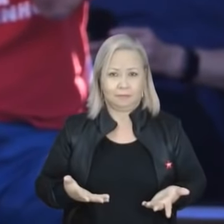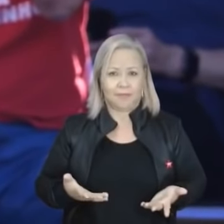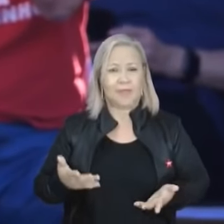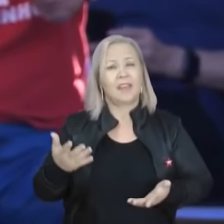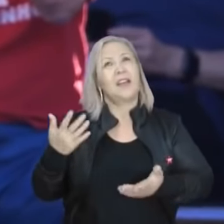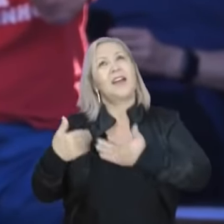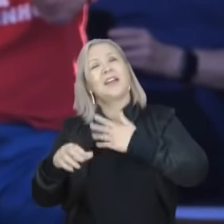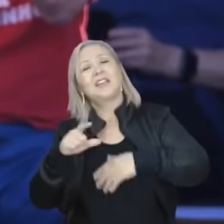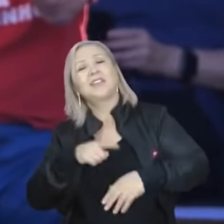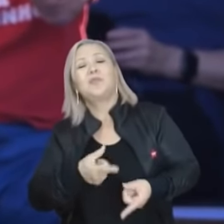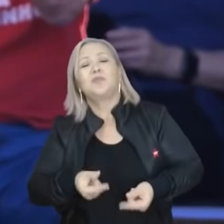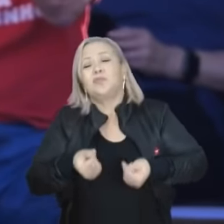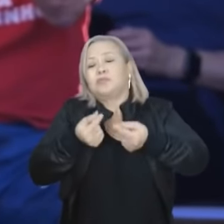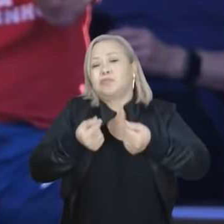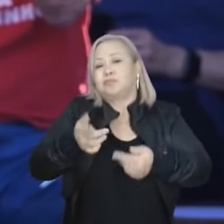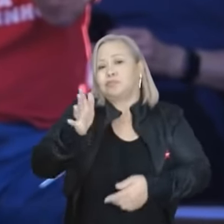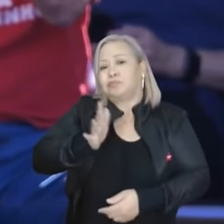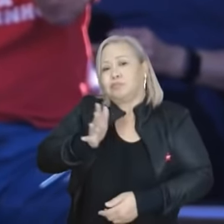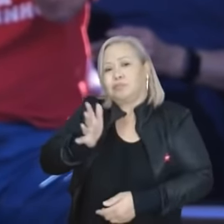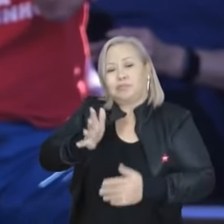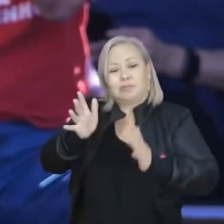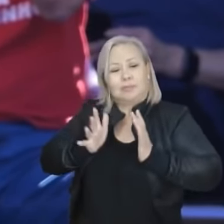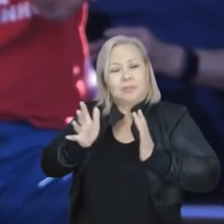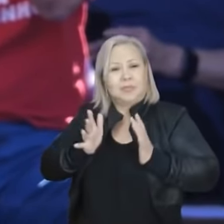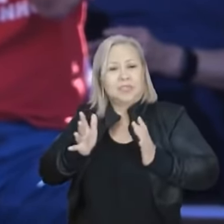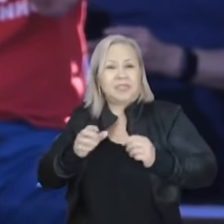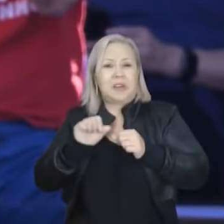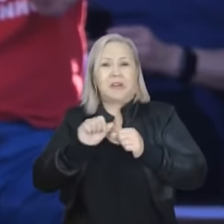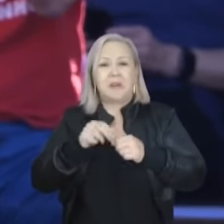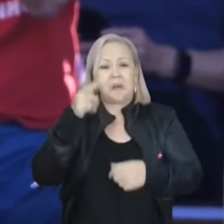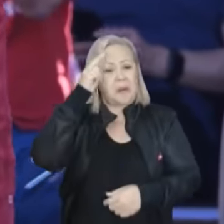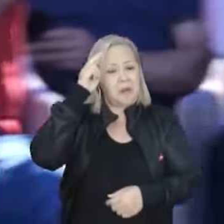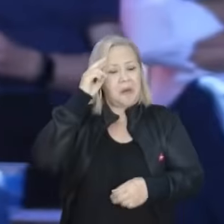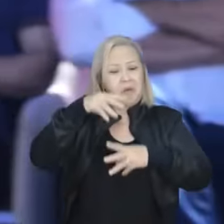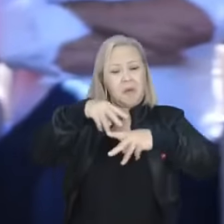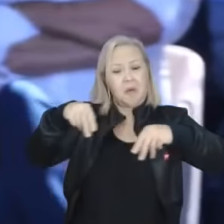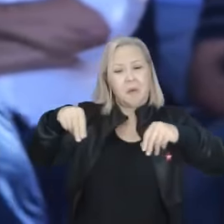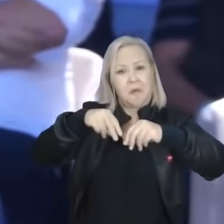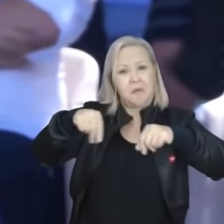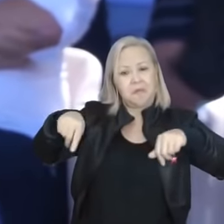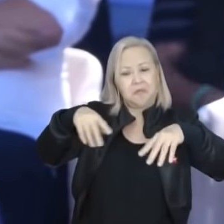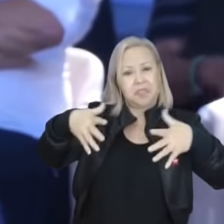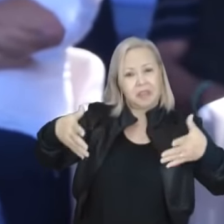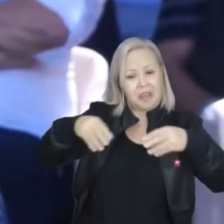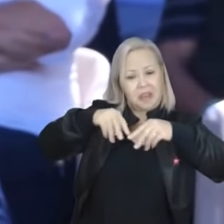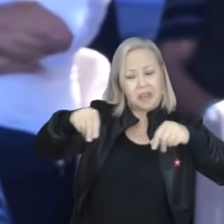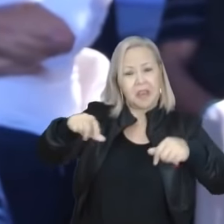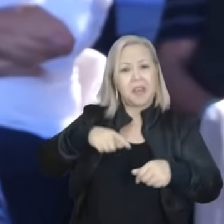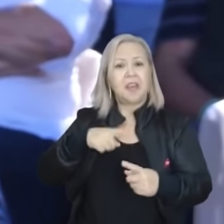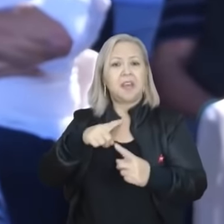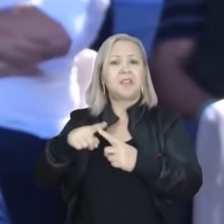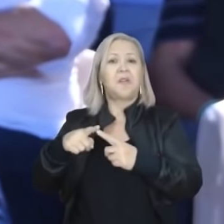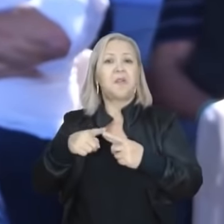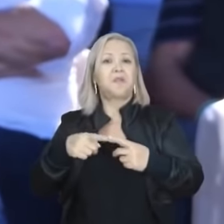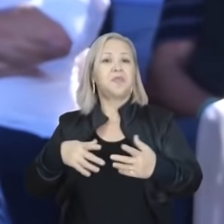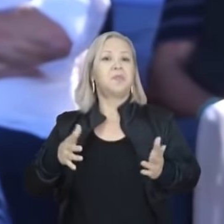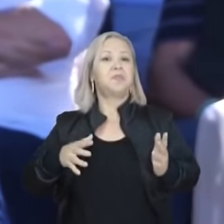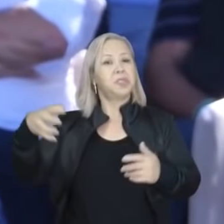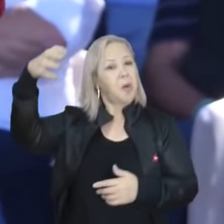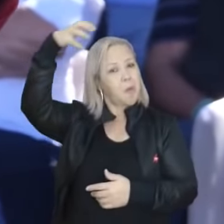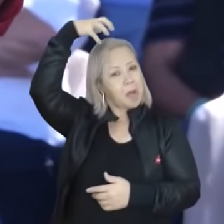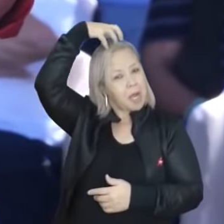dinheiro, era quem tinha muita propriedade de terra, era quem tinha algum título de nobreza. Porque o cara que